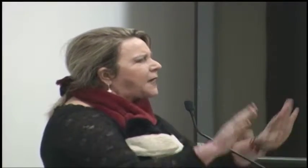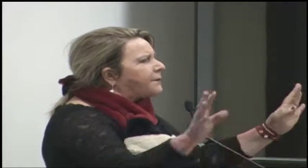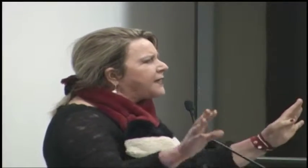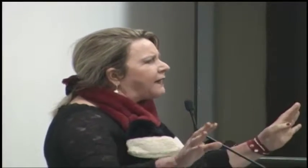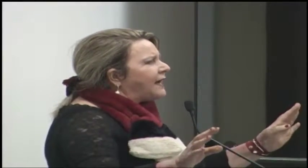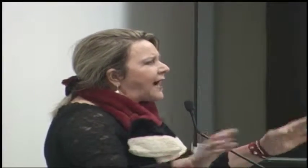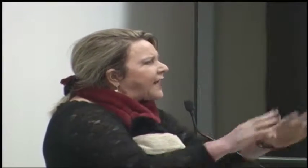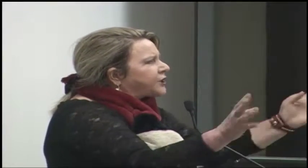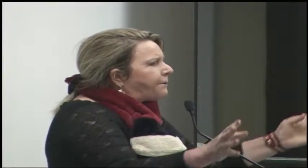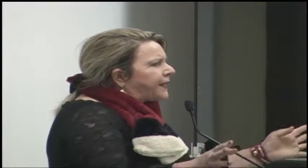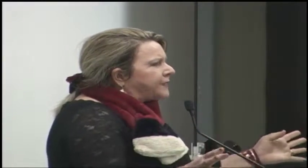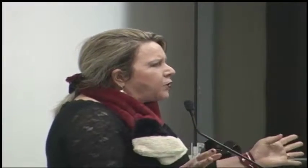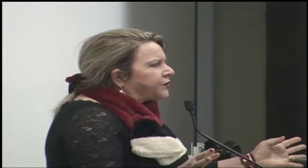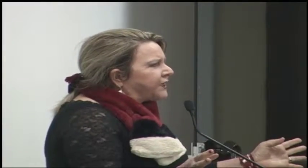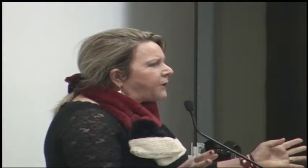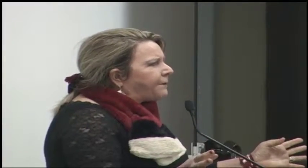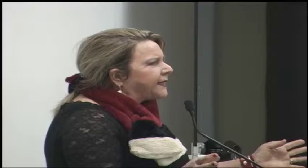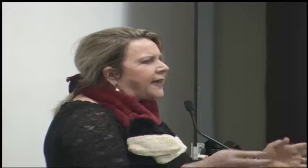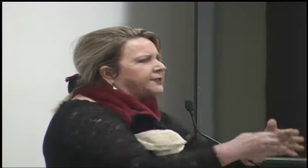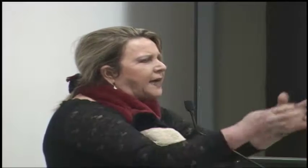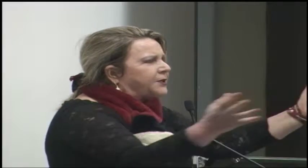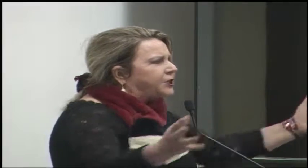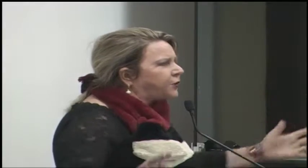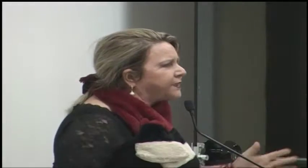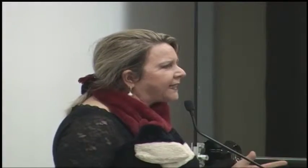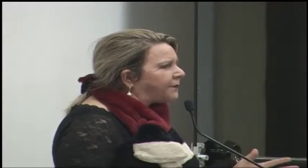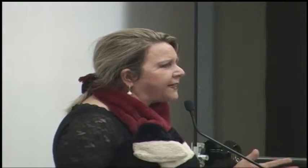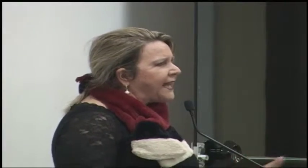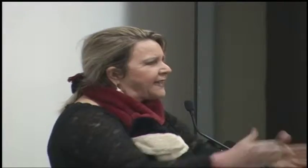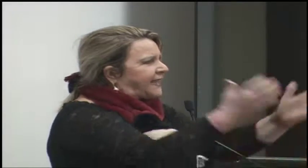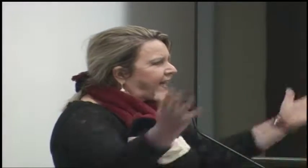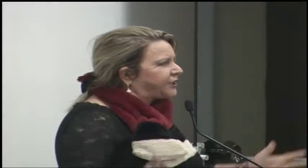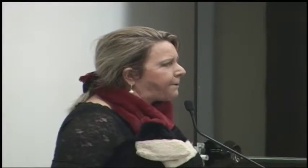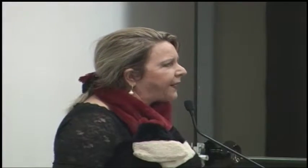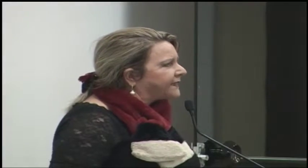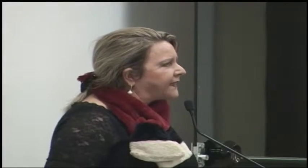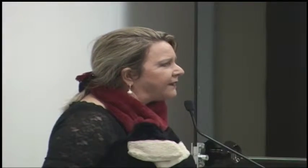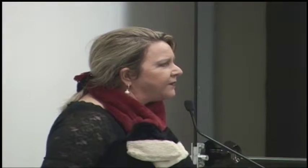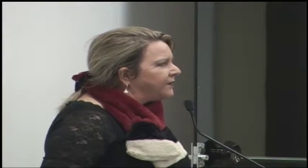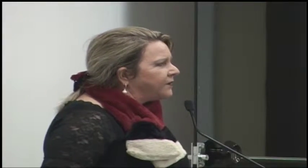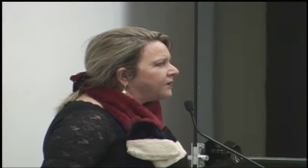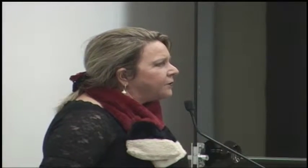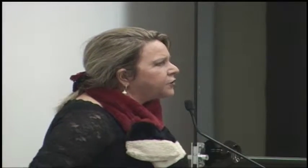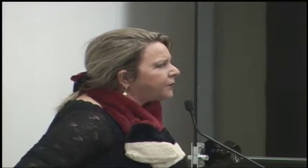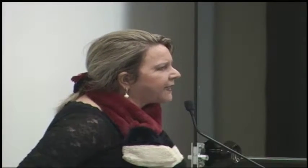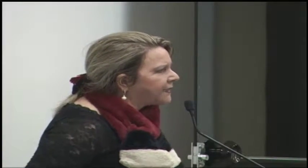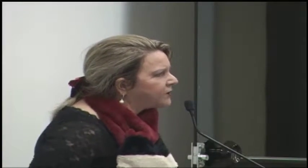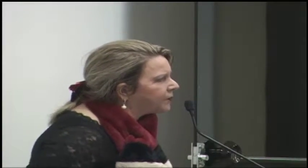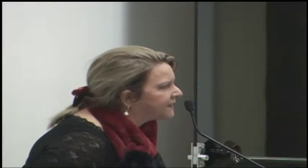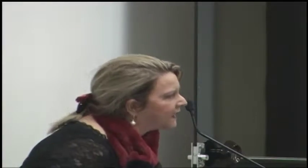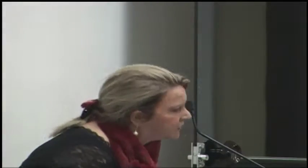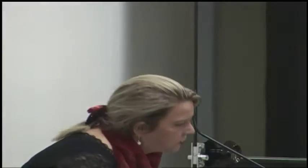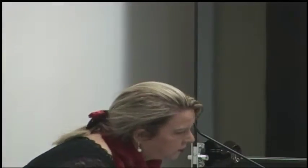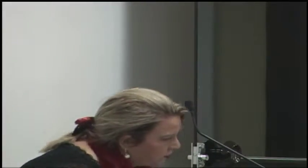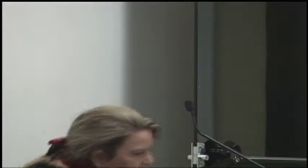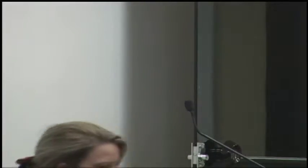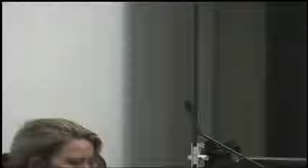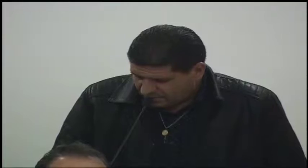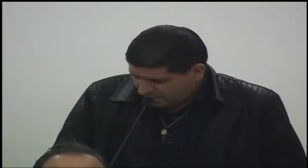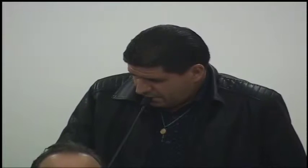nenhum, a gente sabia. A caixa preta e não conseguiu abrir, quem sabe a gente consegue abrir essa caixa preta? Muito obrigada, senhor presidente.